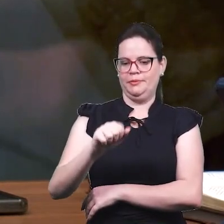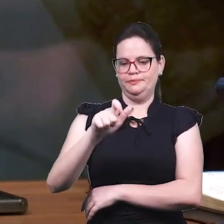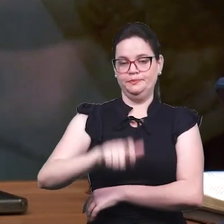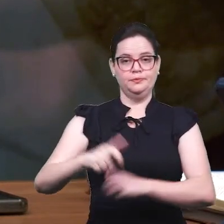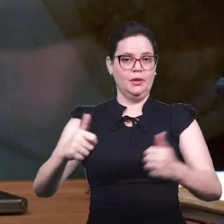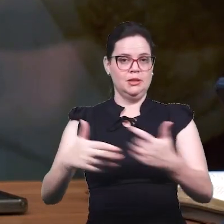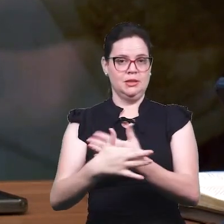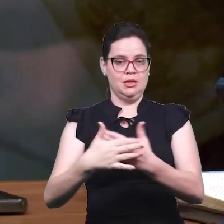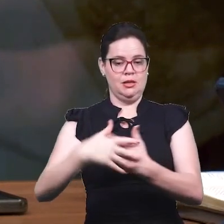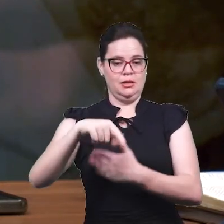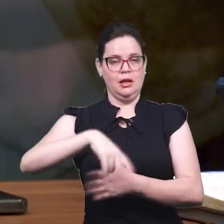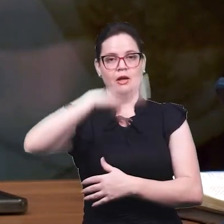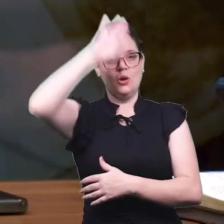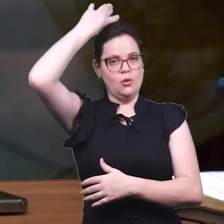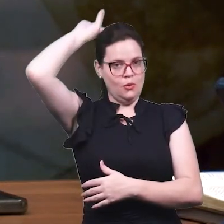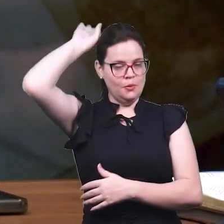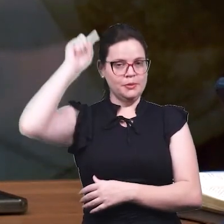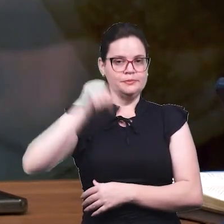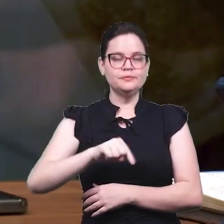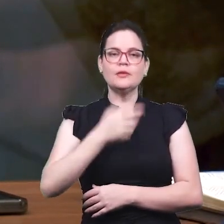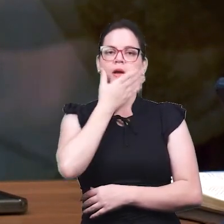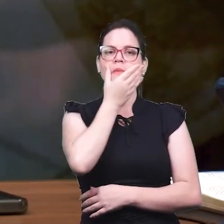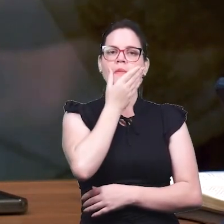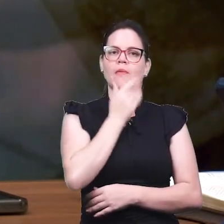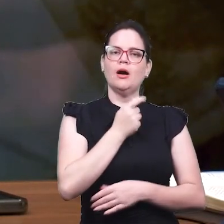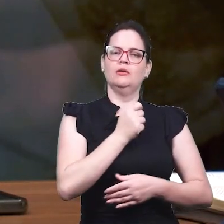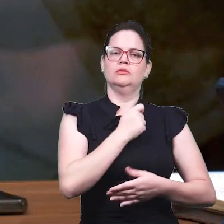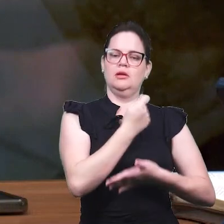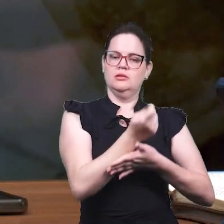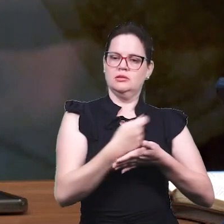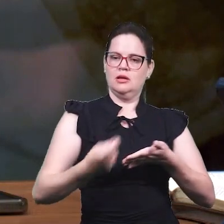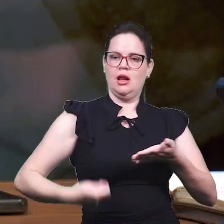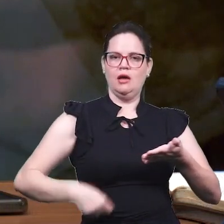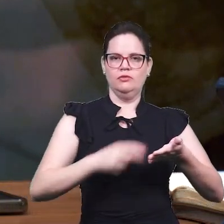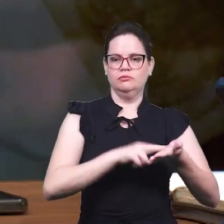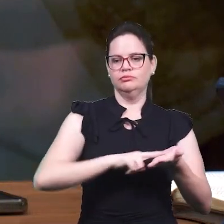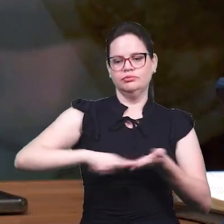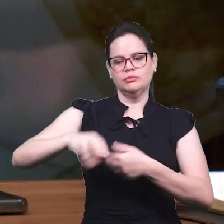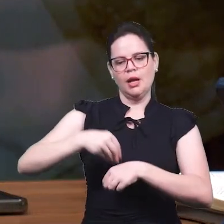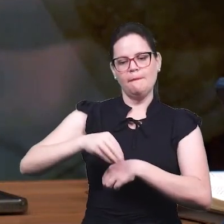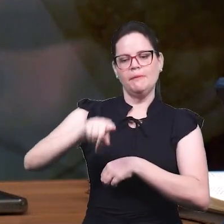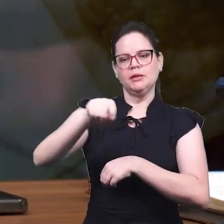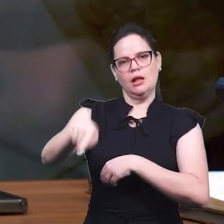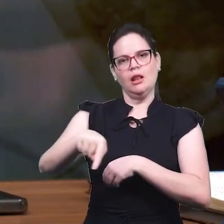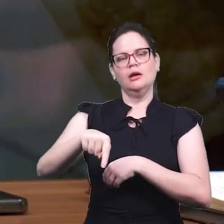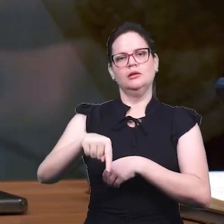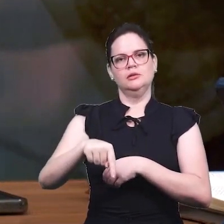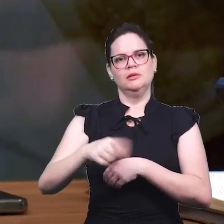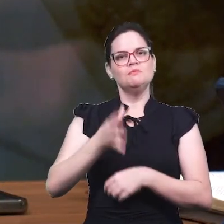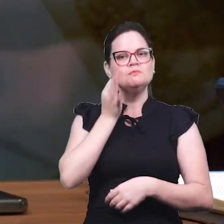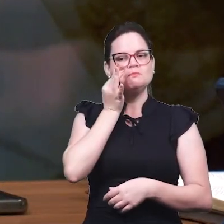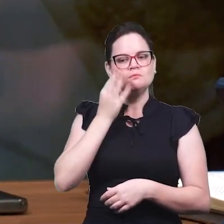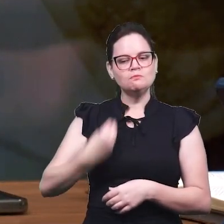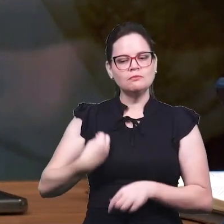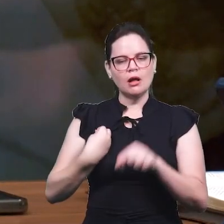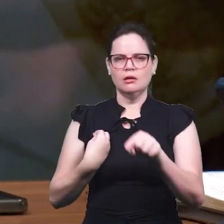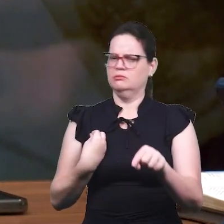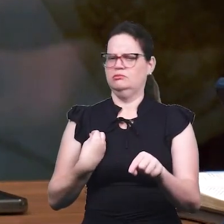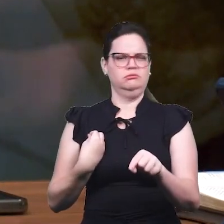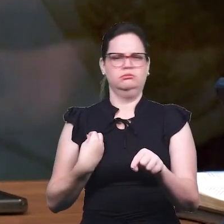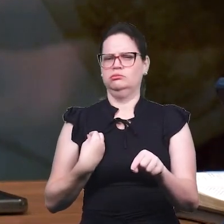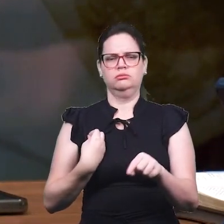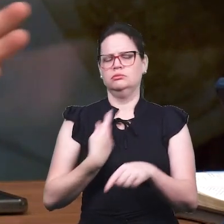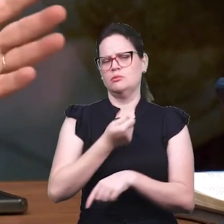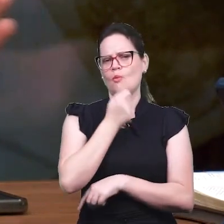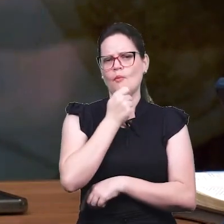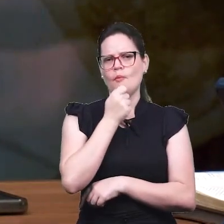essa cidade onde Paulo envia uma carta. Paulo não tinha ido nenhuma vez em Roma ainda,